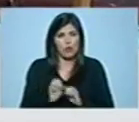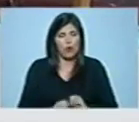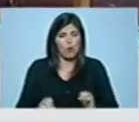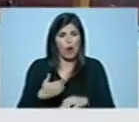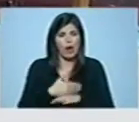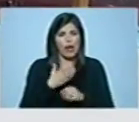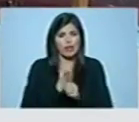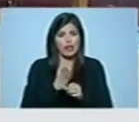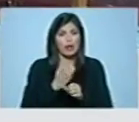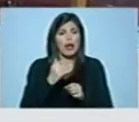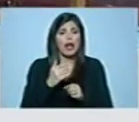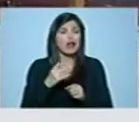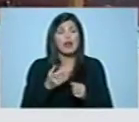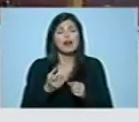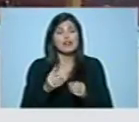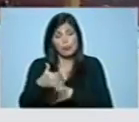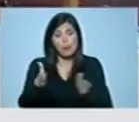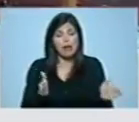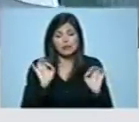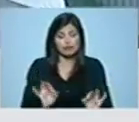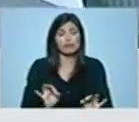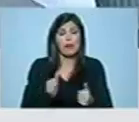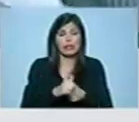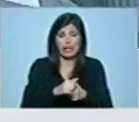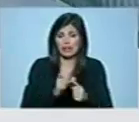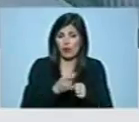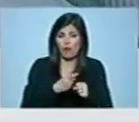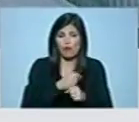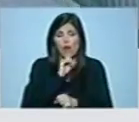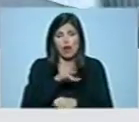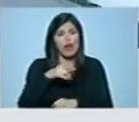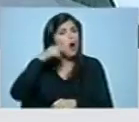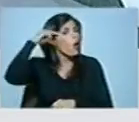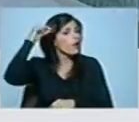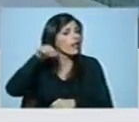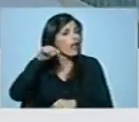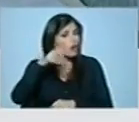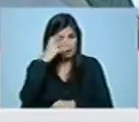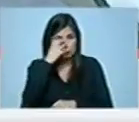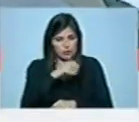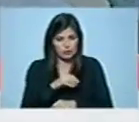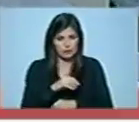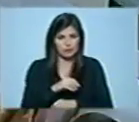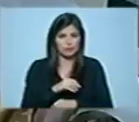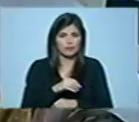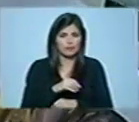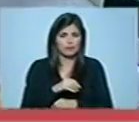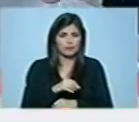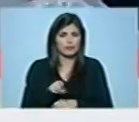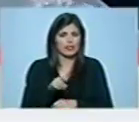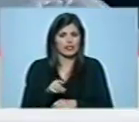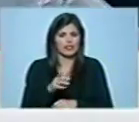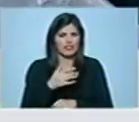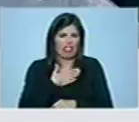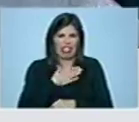para a couve. Não pronto, é? Isto fica é aqui, cheio. Tem orelha, que é o ouvido, não é? Do porquinho. Eu dispenso essa parte. Pois, eu